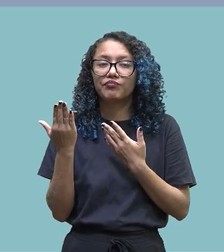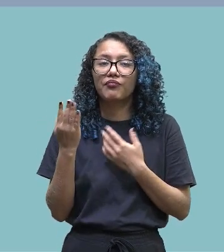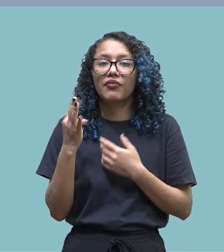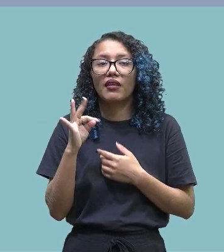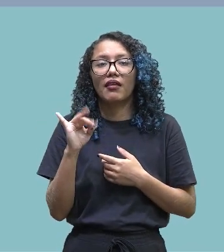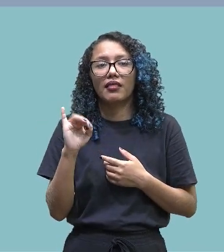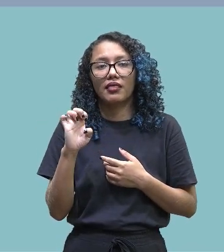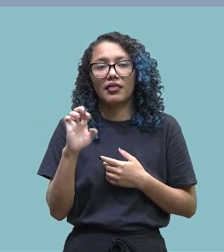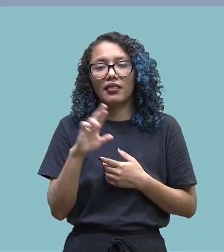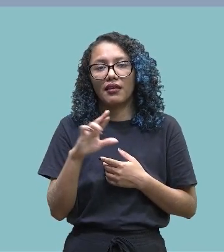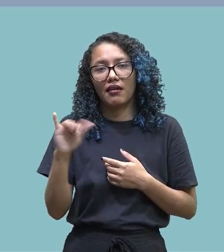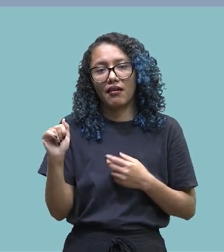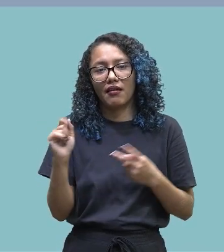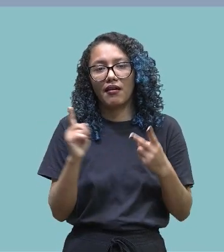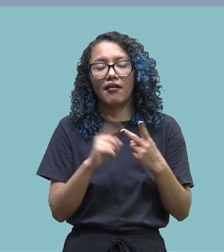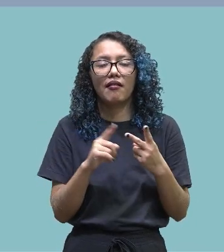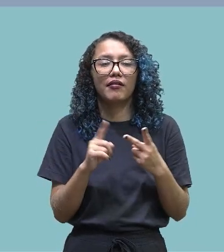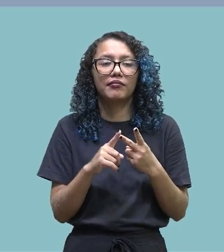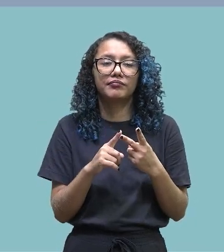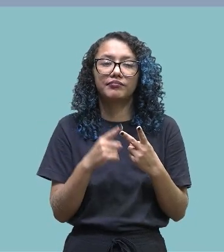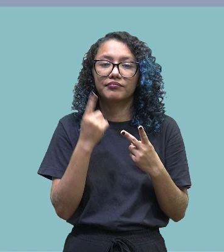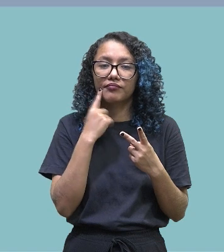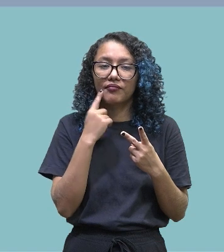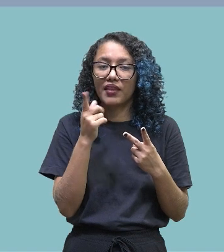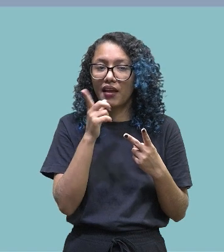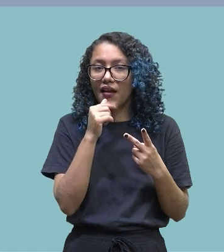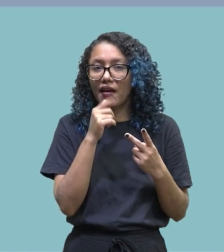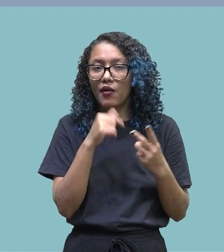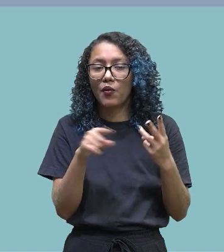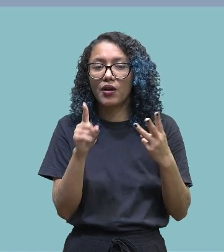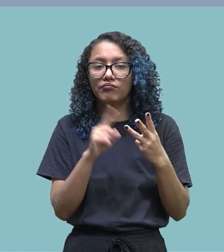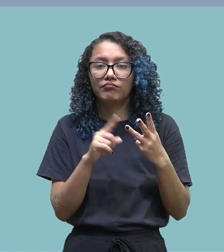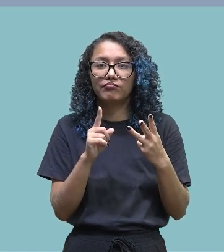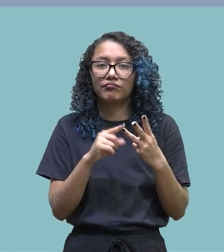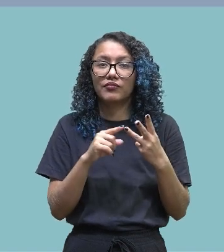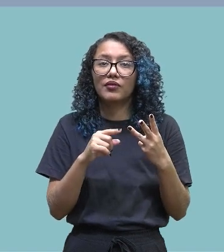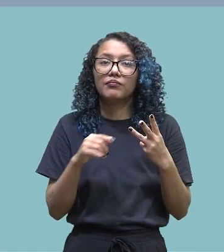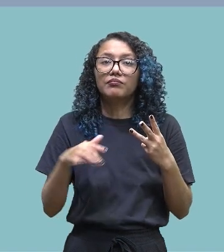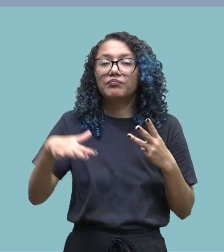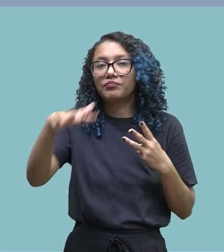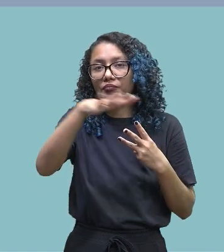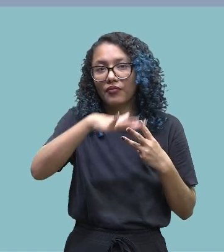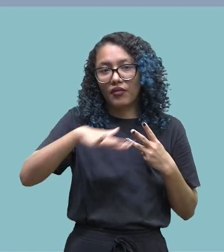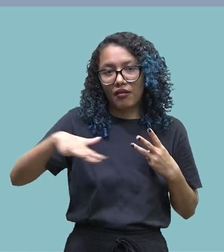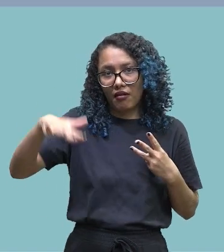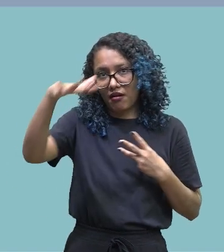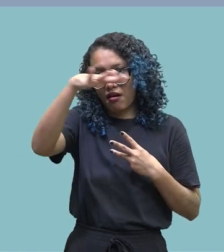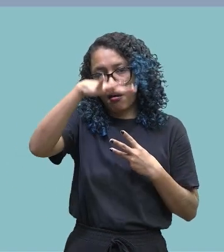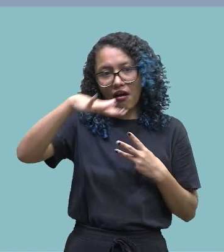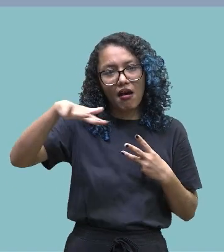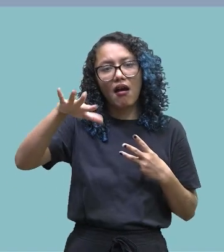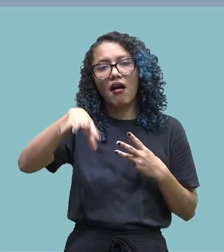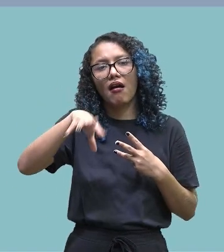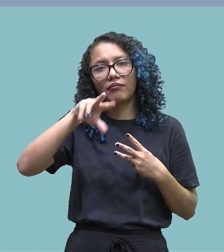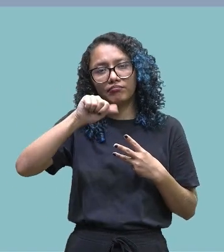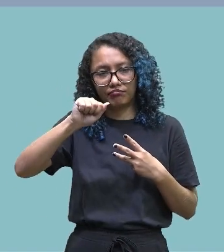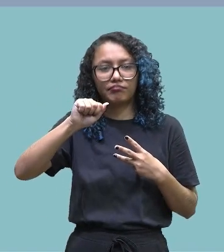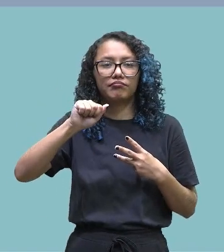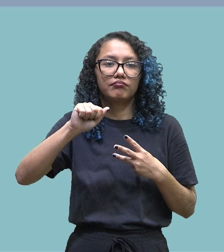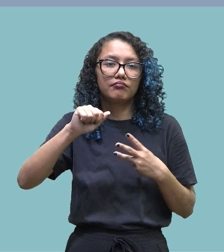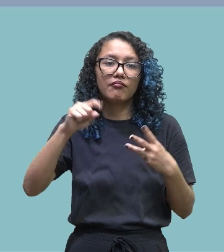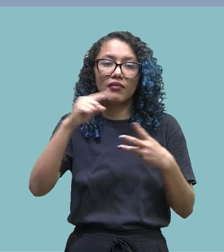tierra, a segunda é por água e a terceira é por aire. Então, a gente tem aqui